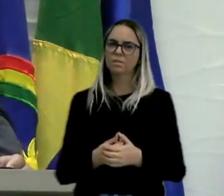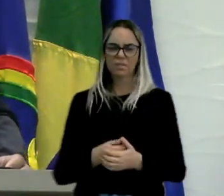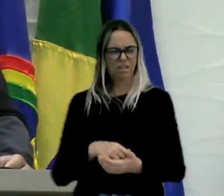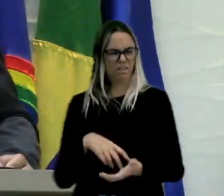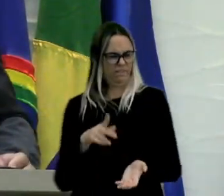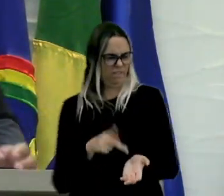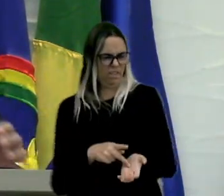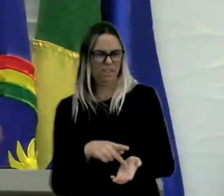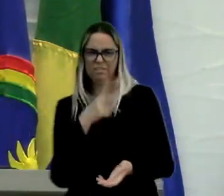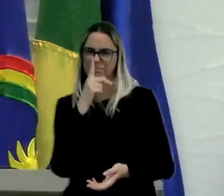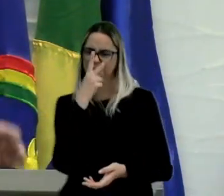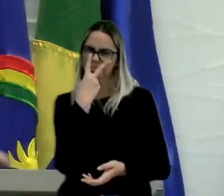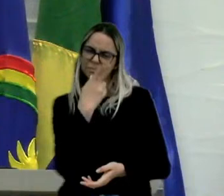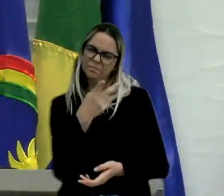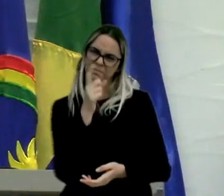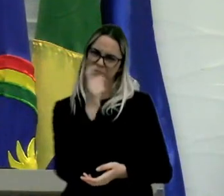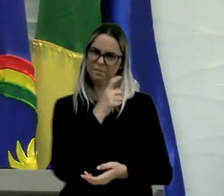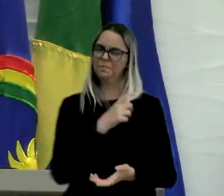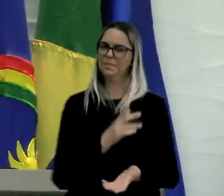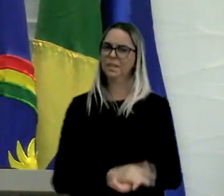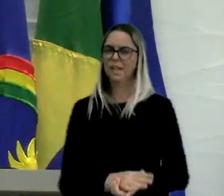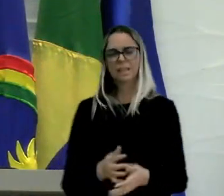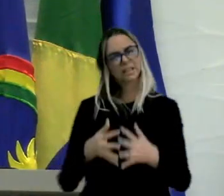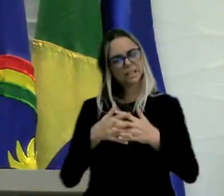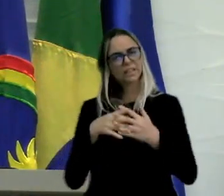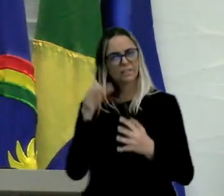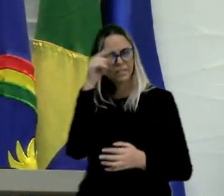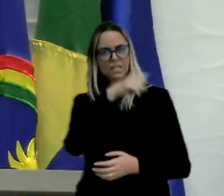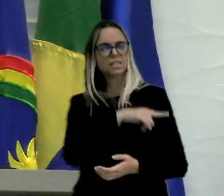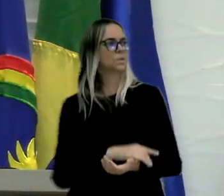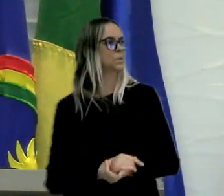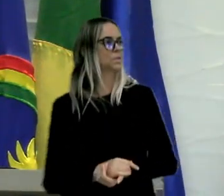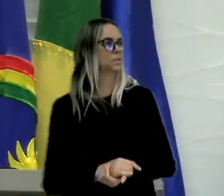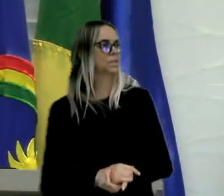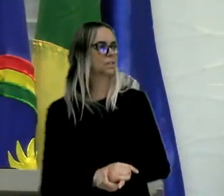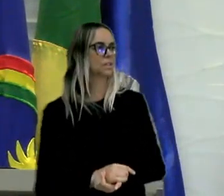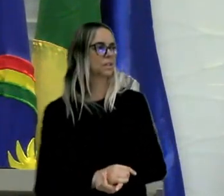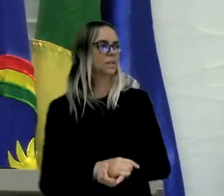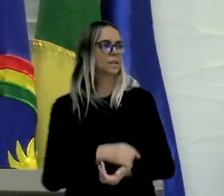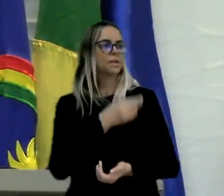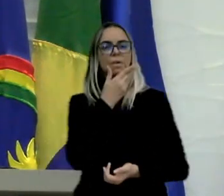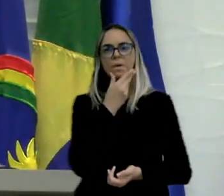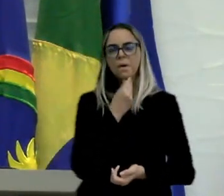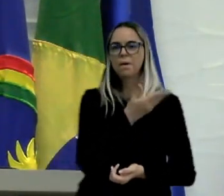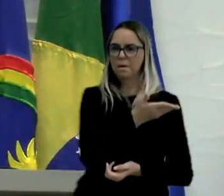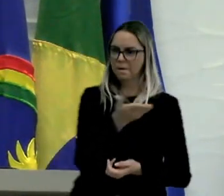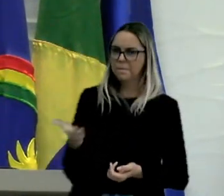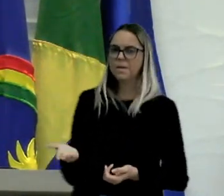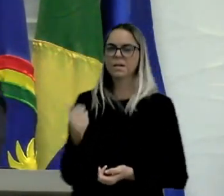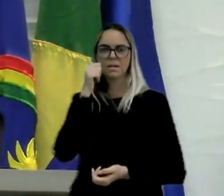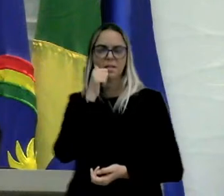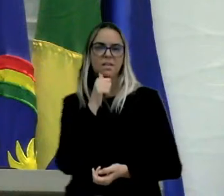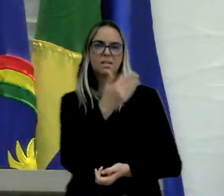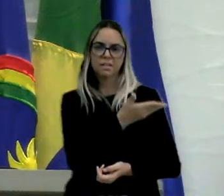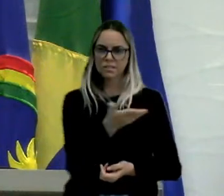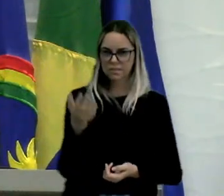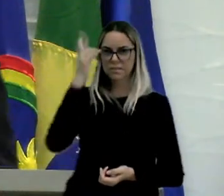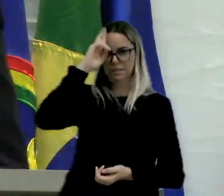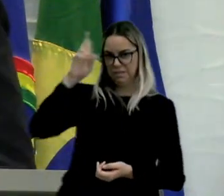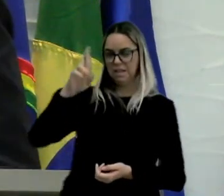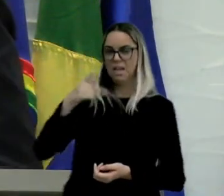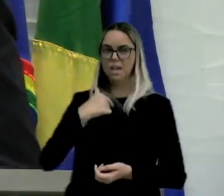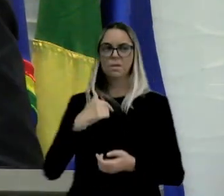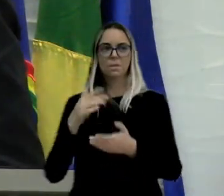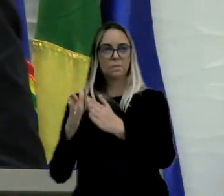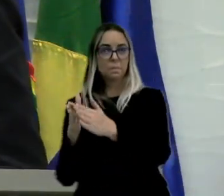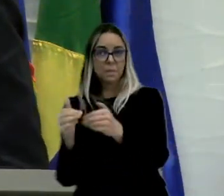senhoras e senhores é complicado senhoras e senhores eu quero aqui fazer um